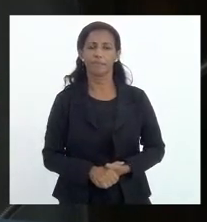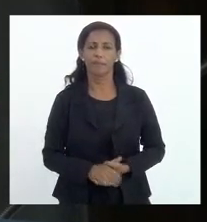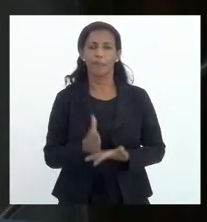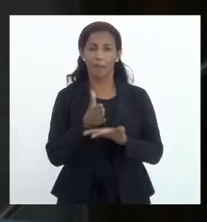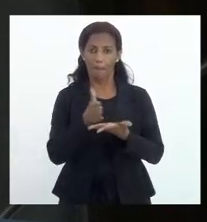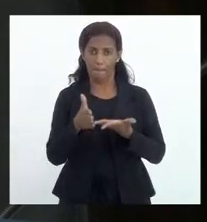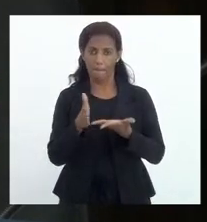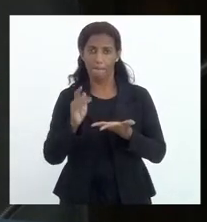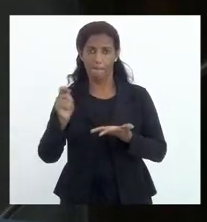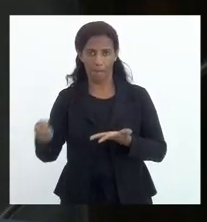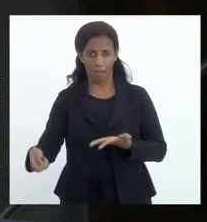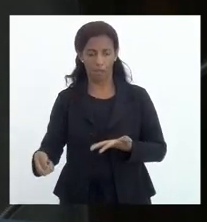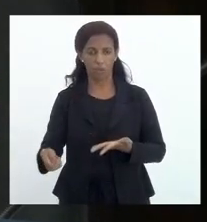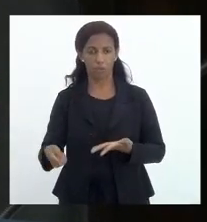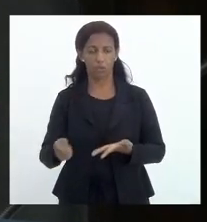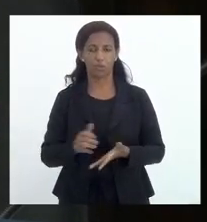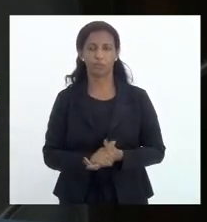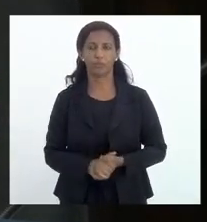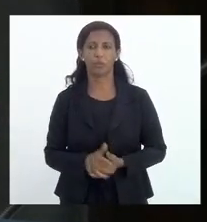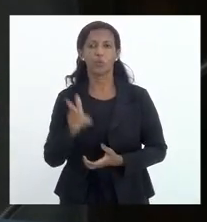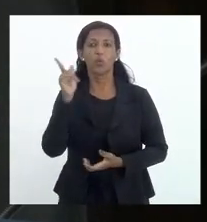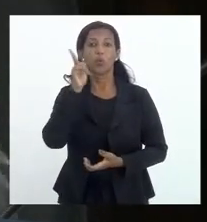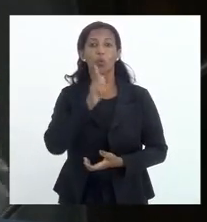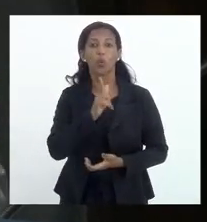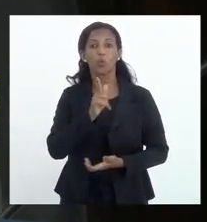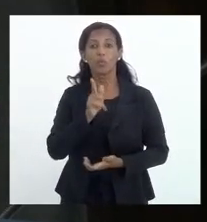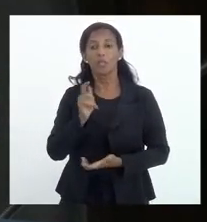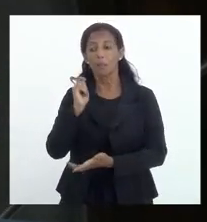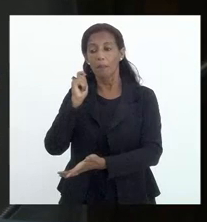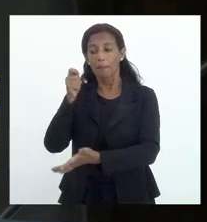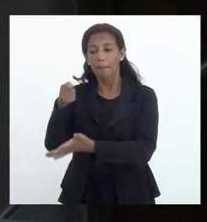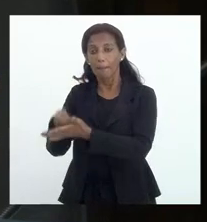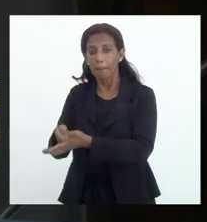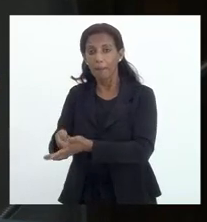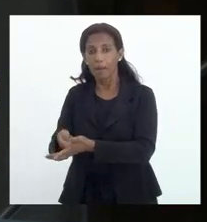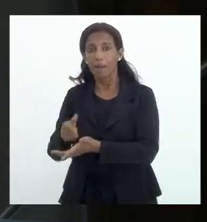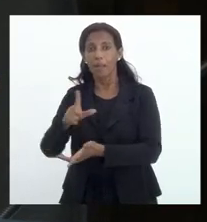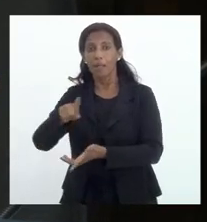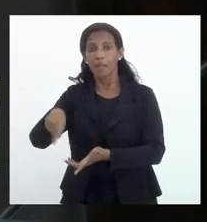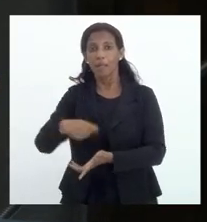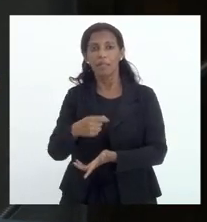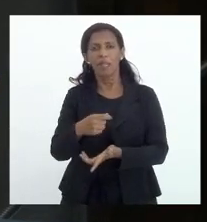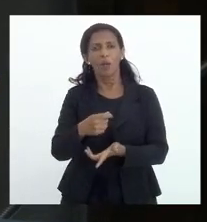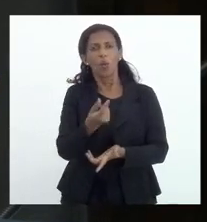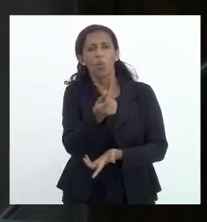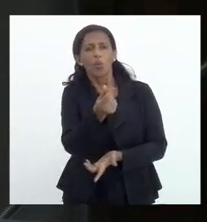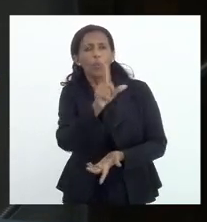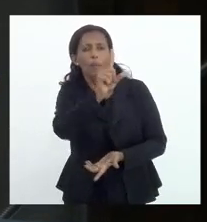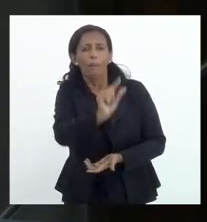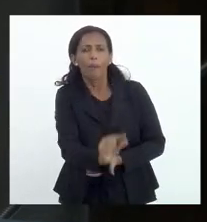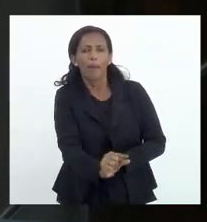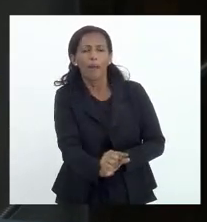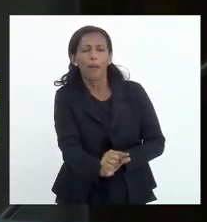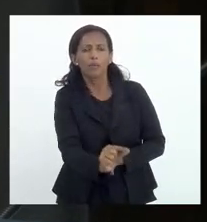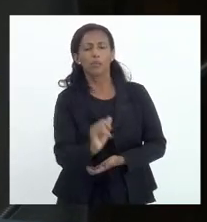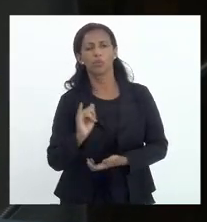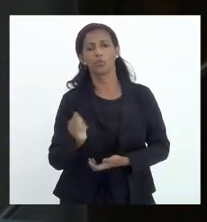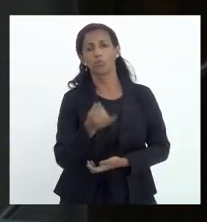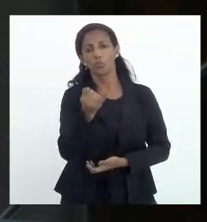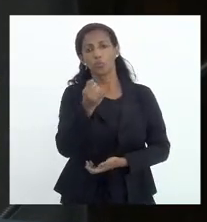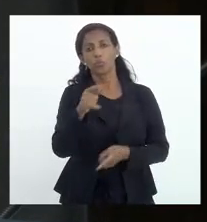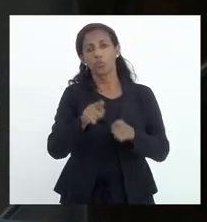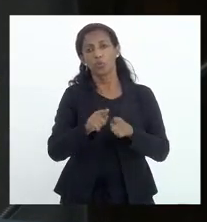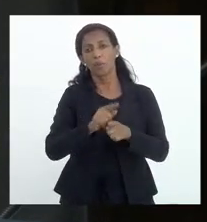parte desse, ou seja, conseguiríamos liquidar a operação e ter uma operação mais barata, e o que reduziria os juros que nós